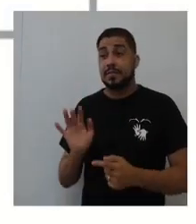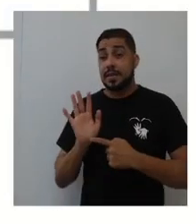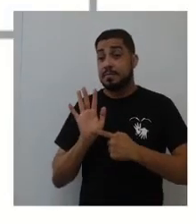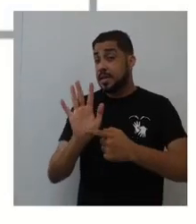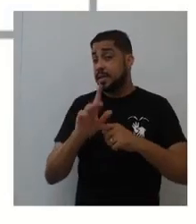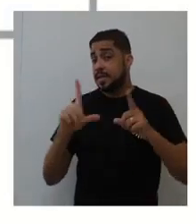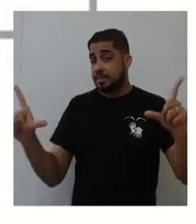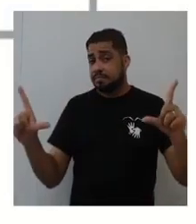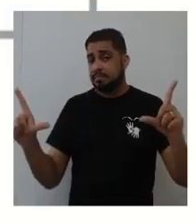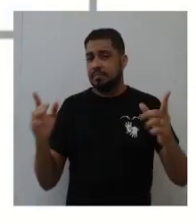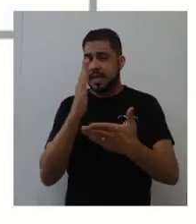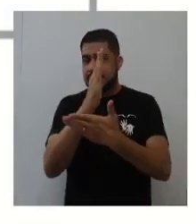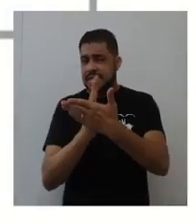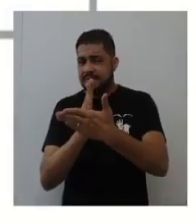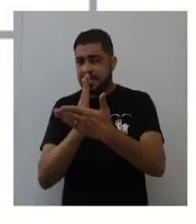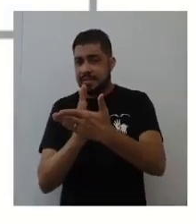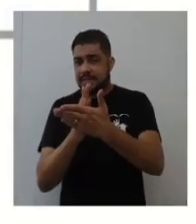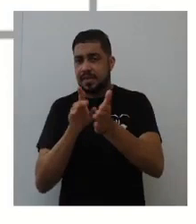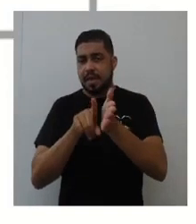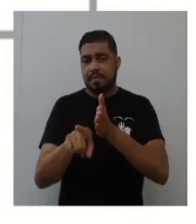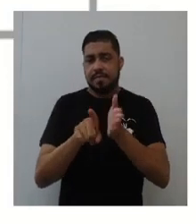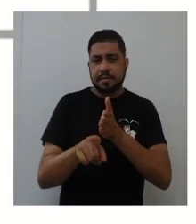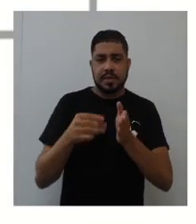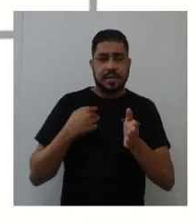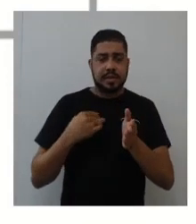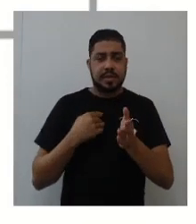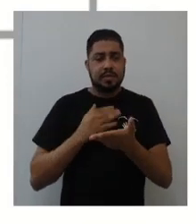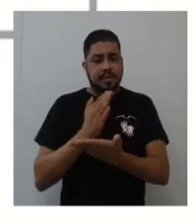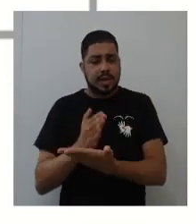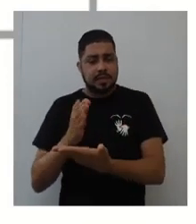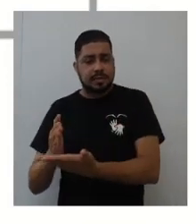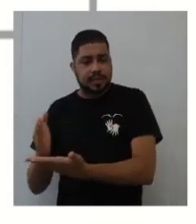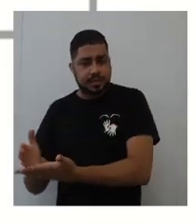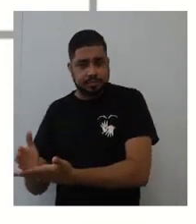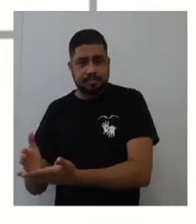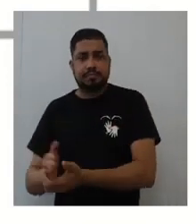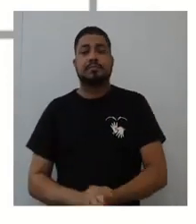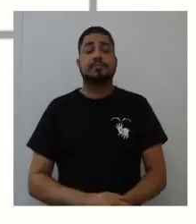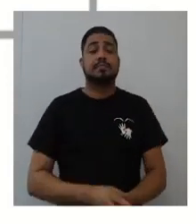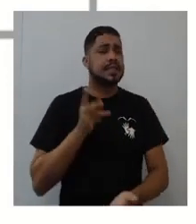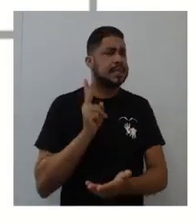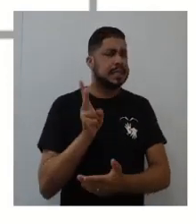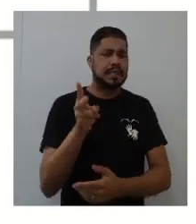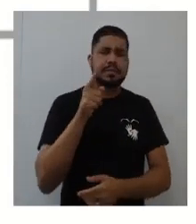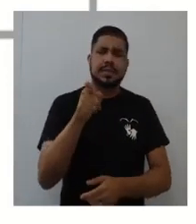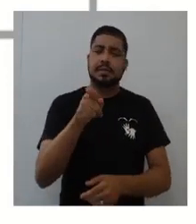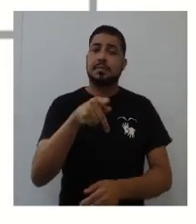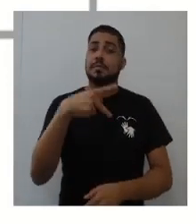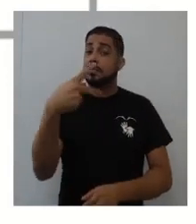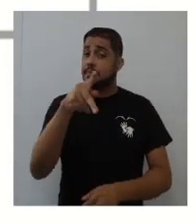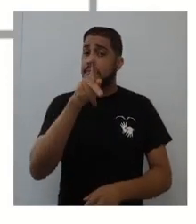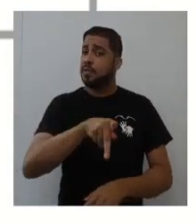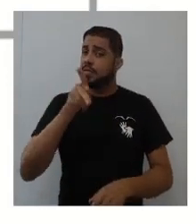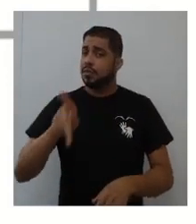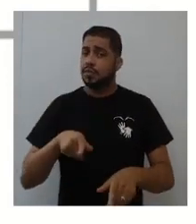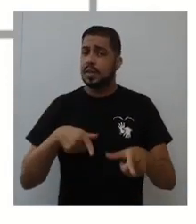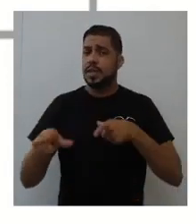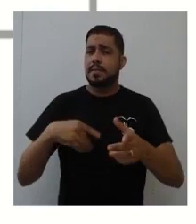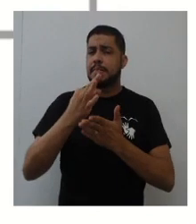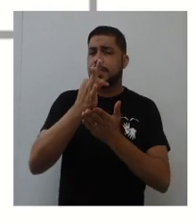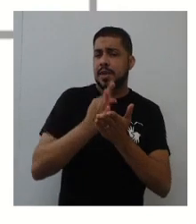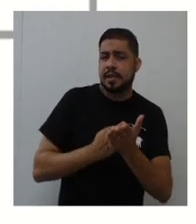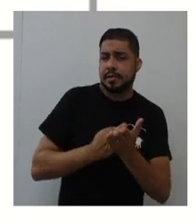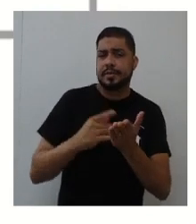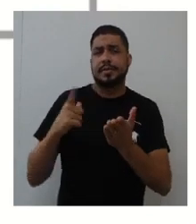para vocês uma divisão das questões. Eu dividi da seguinte forma. Toda vez que seu professor ele vai trabalhar um texto, ele tem questões